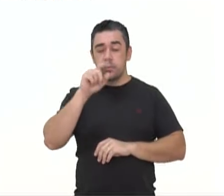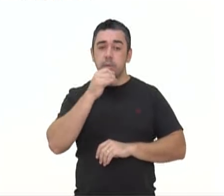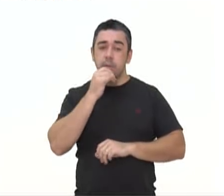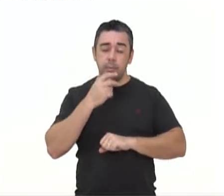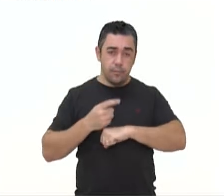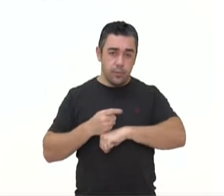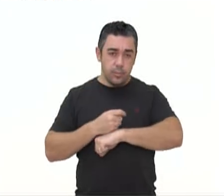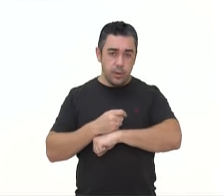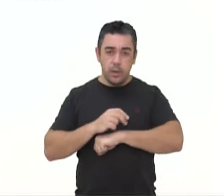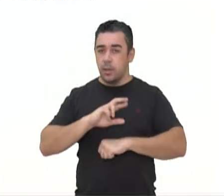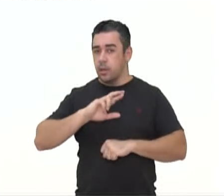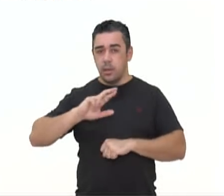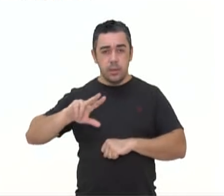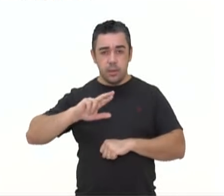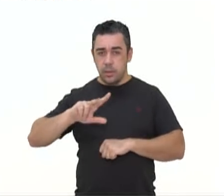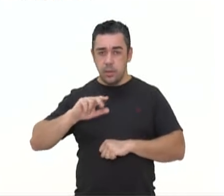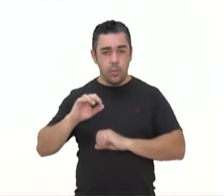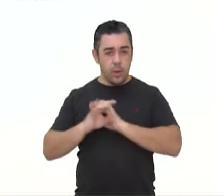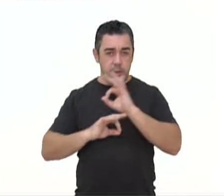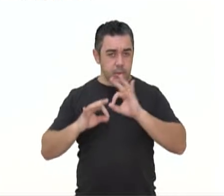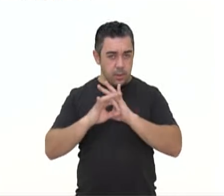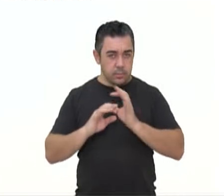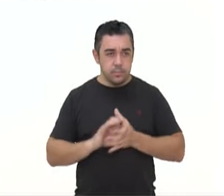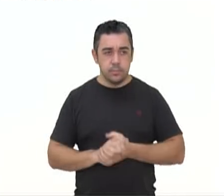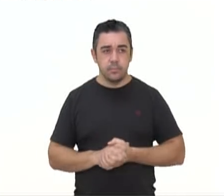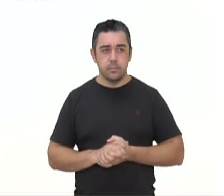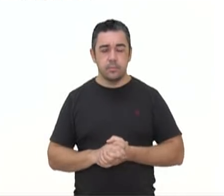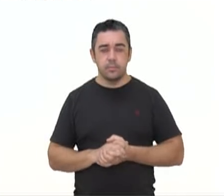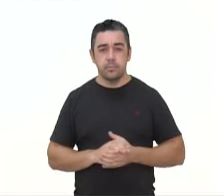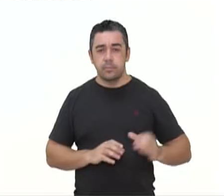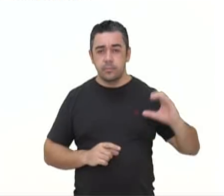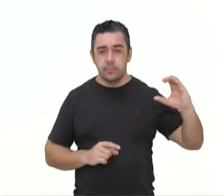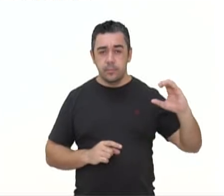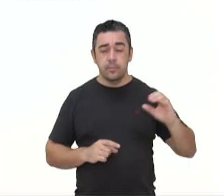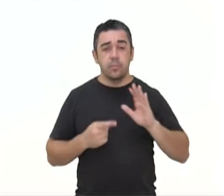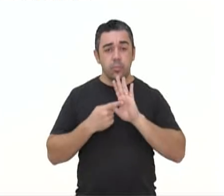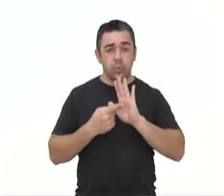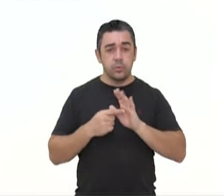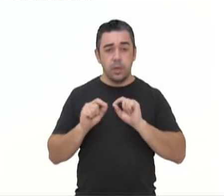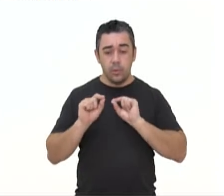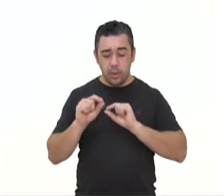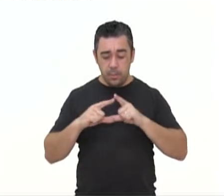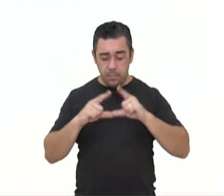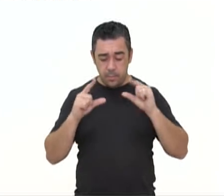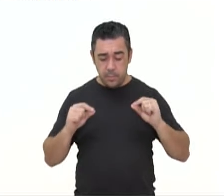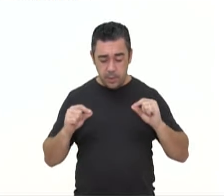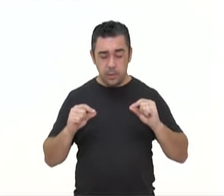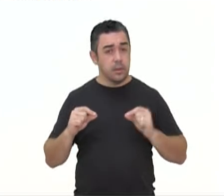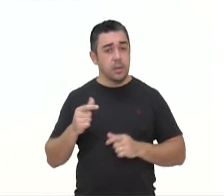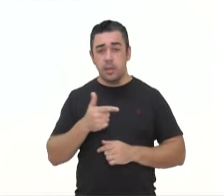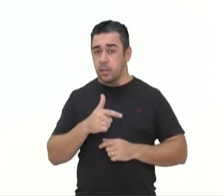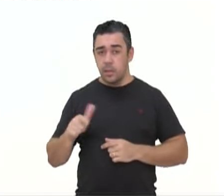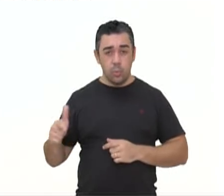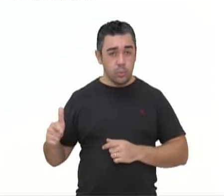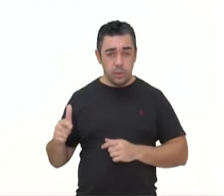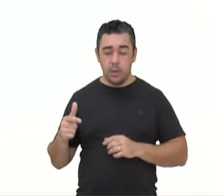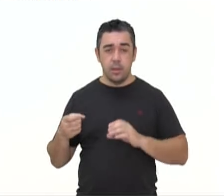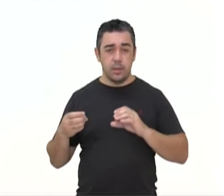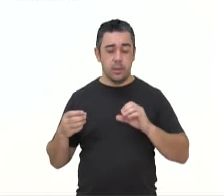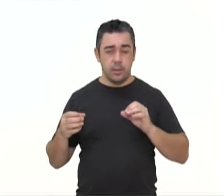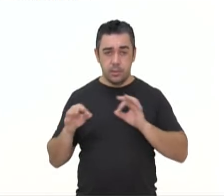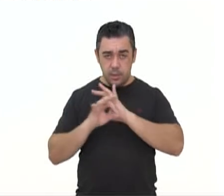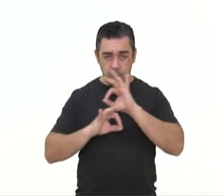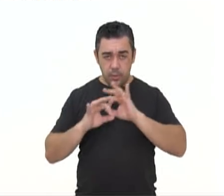formiga, não são constituídos por células. Mostrar que há plantas que não são constituídas por